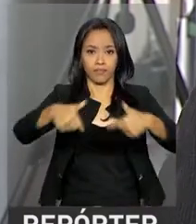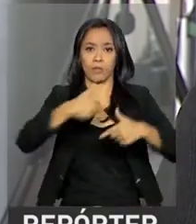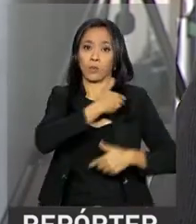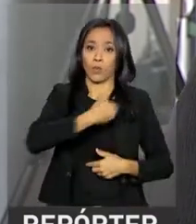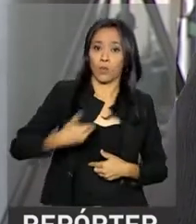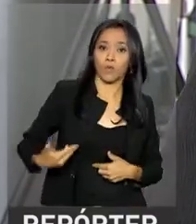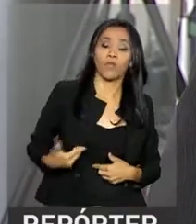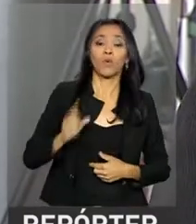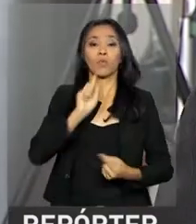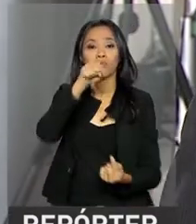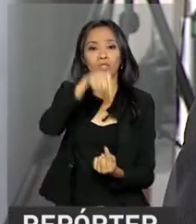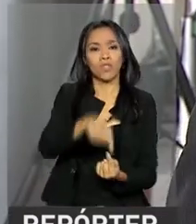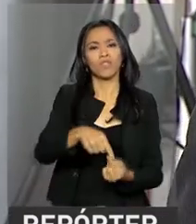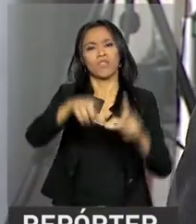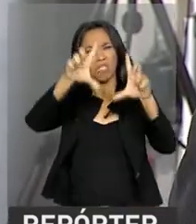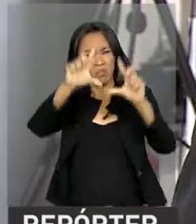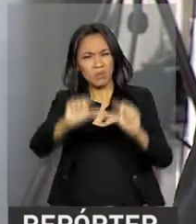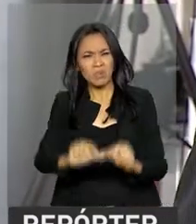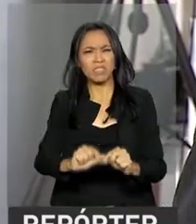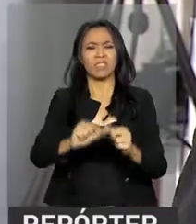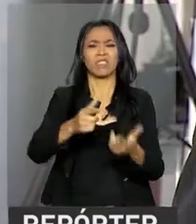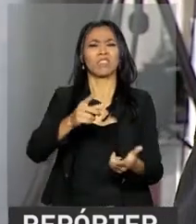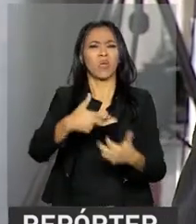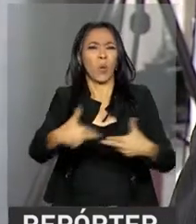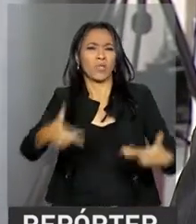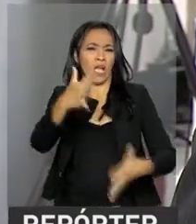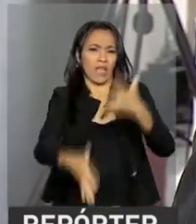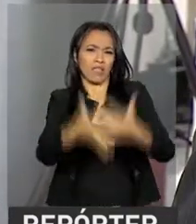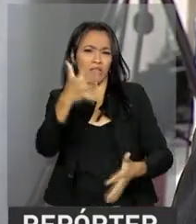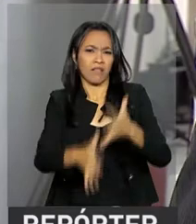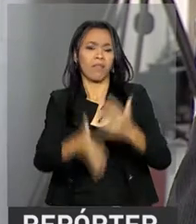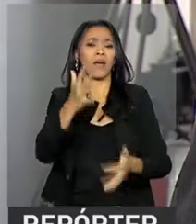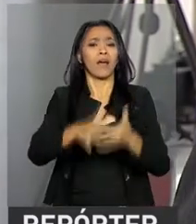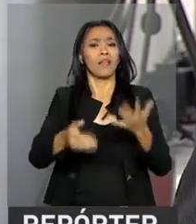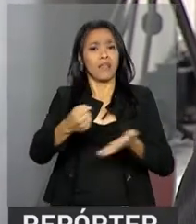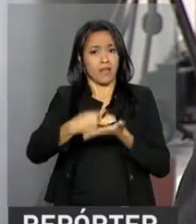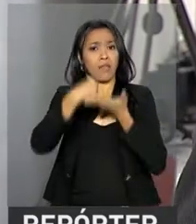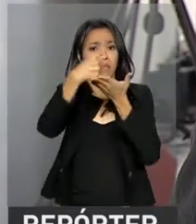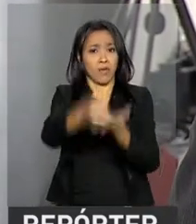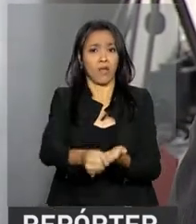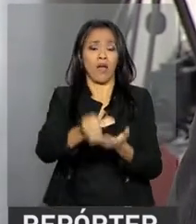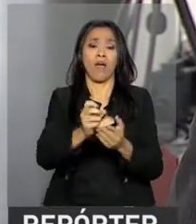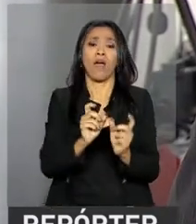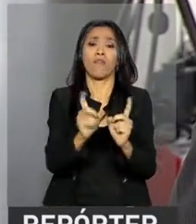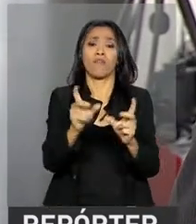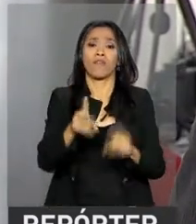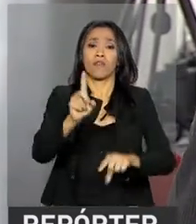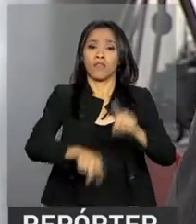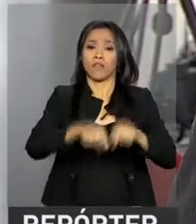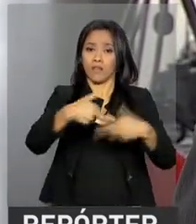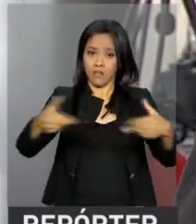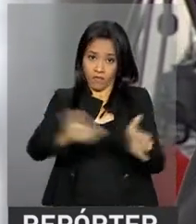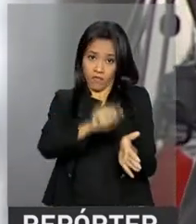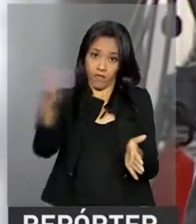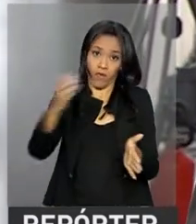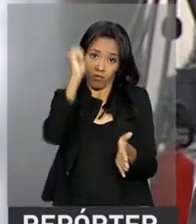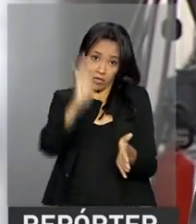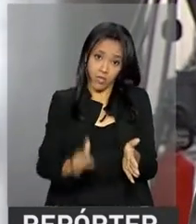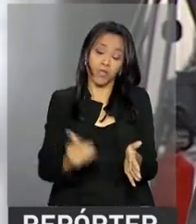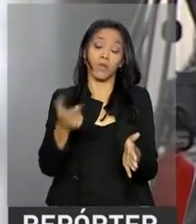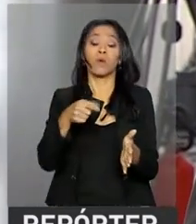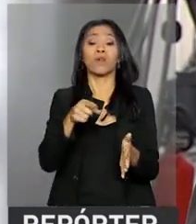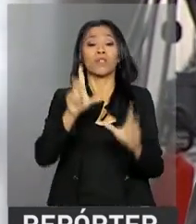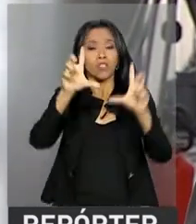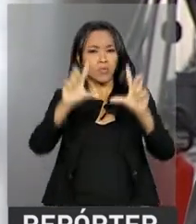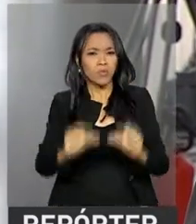para desburocratizar e também para facilitar e favorecer o comércio exterior brasileiro, com o objetivo de reduzir custos,